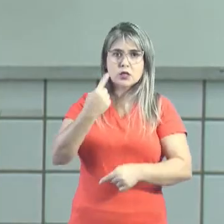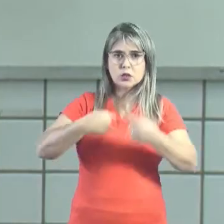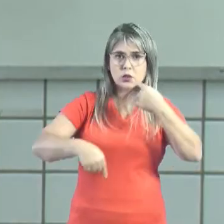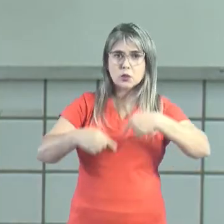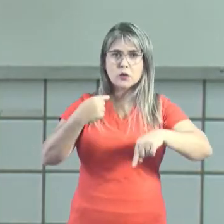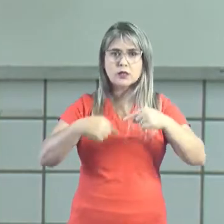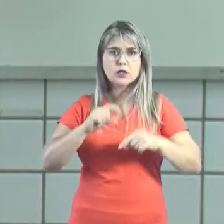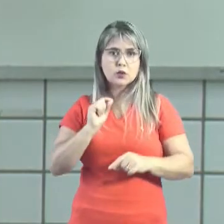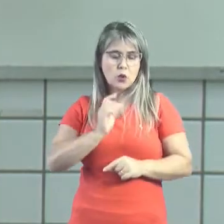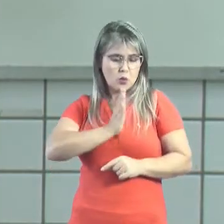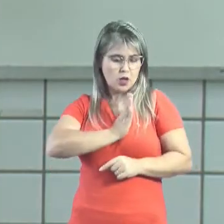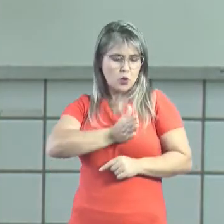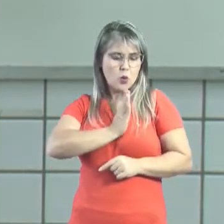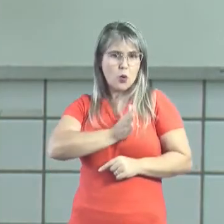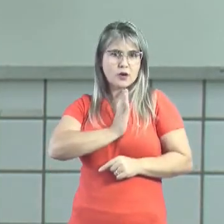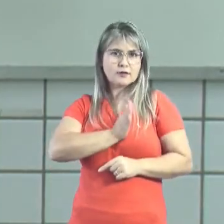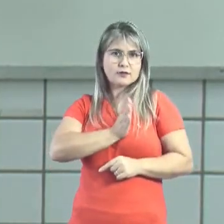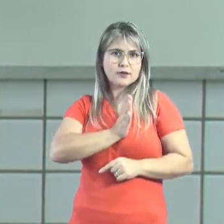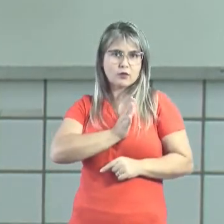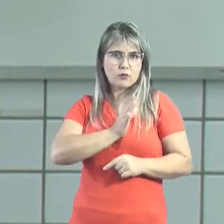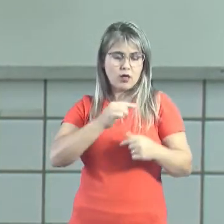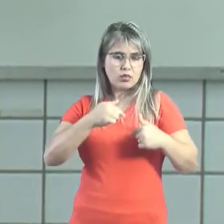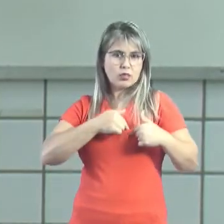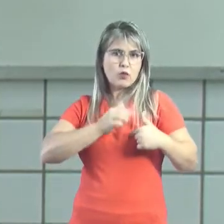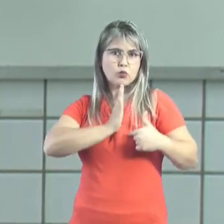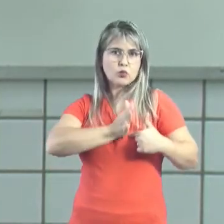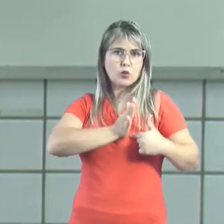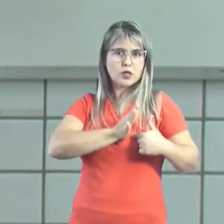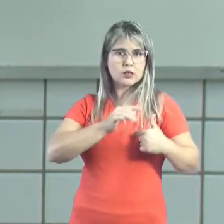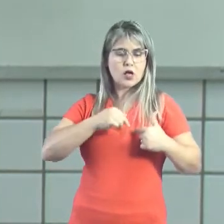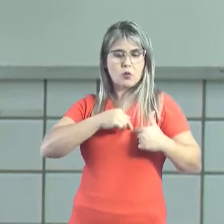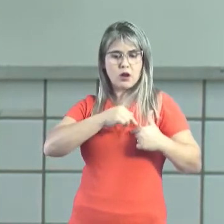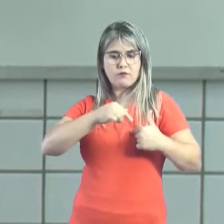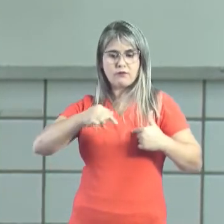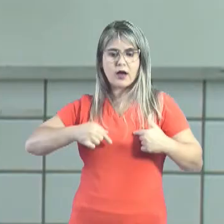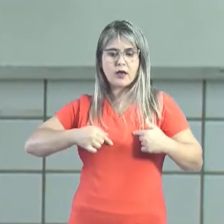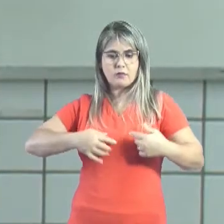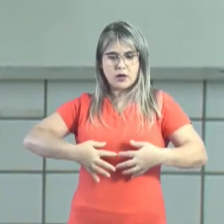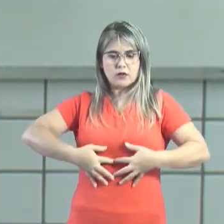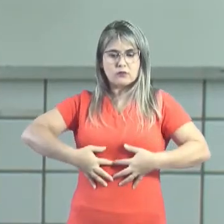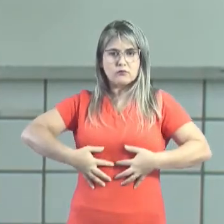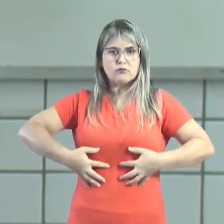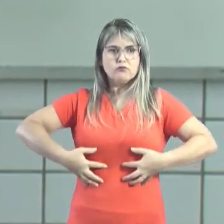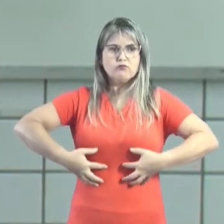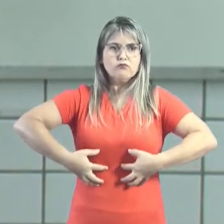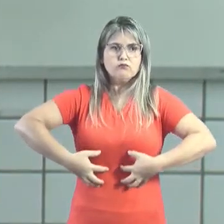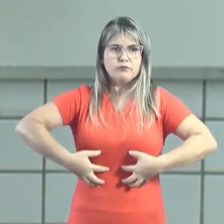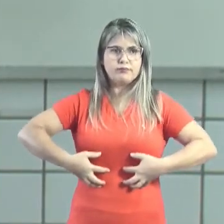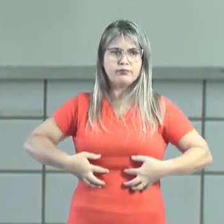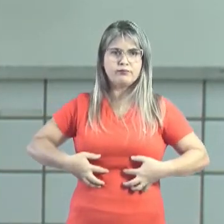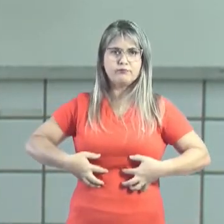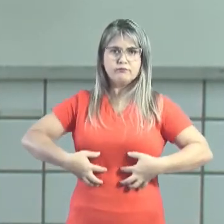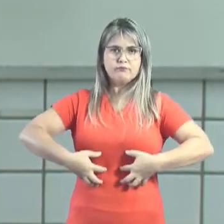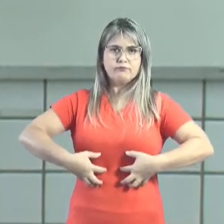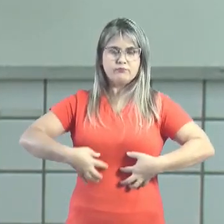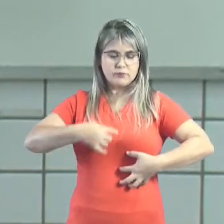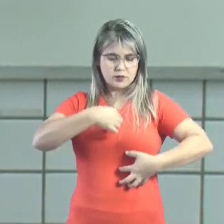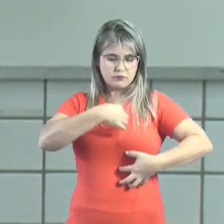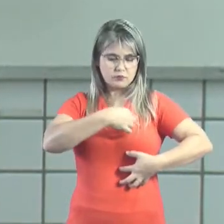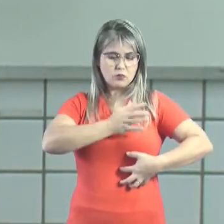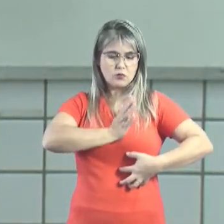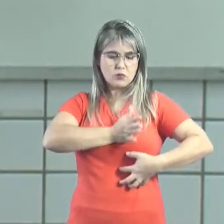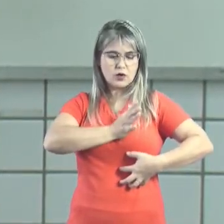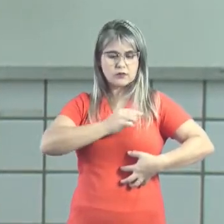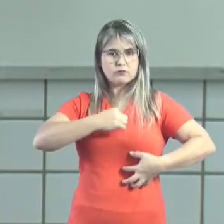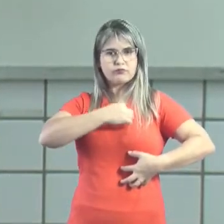os pulmões e volta para o coração. E por que o sangue tem que ir para os pulmões? Para que lá